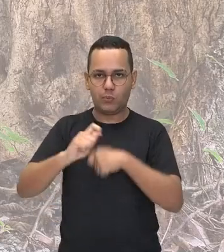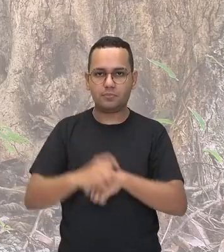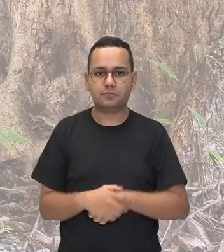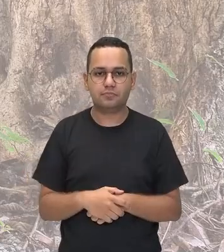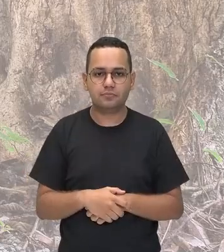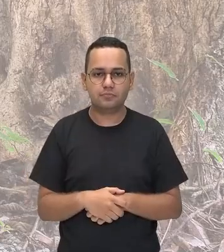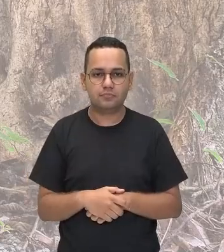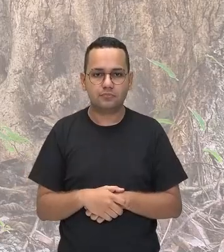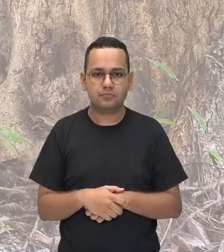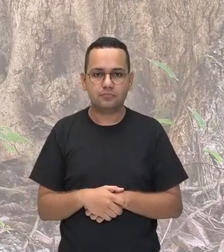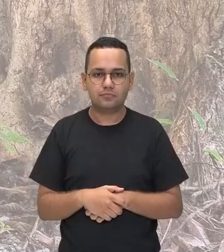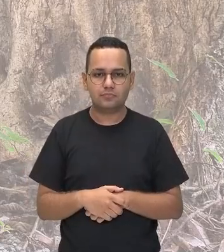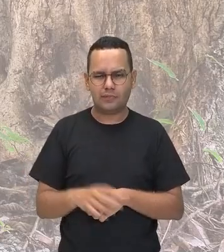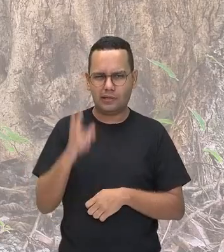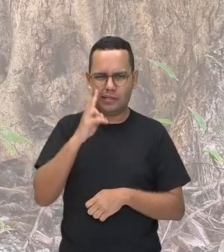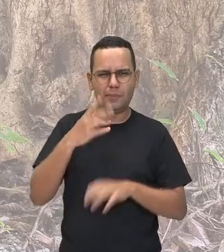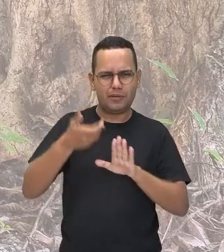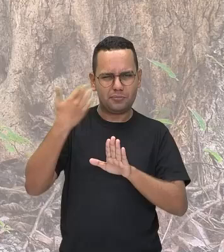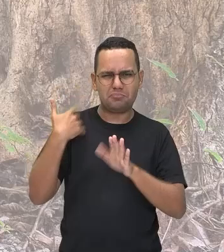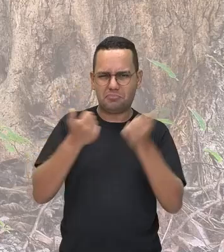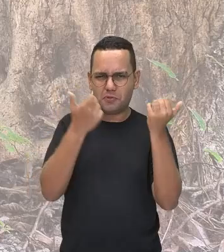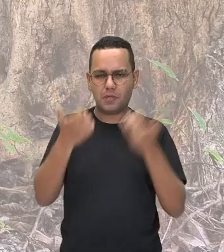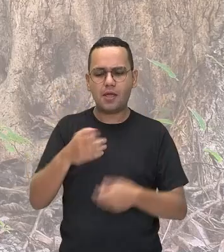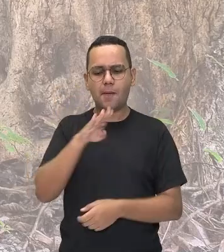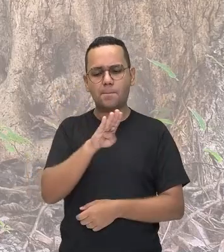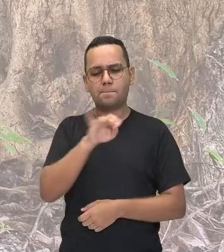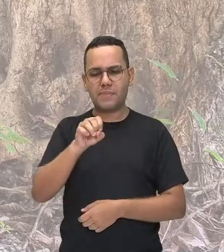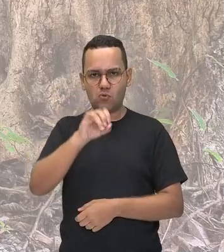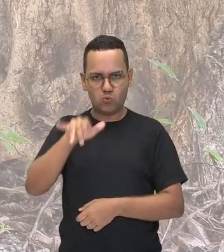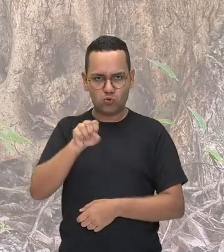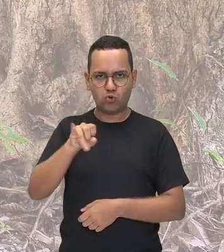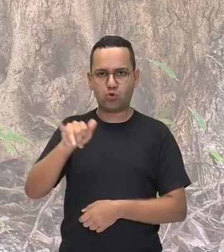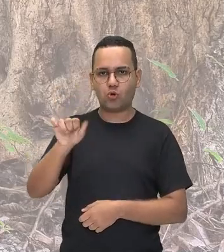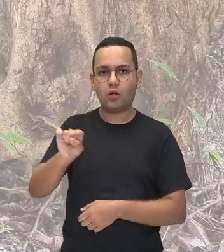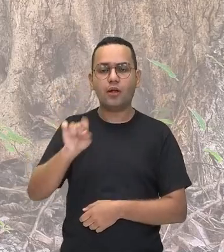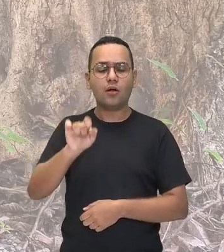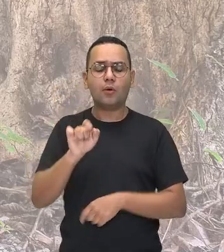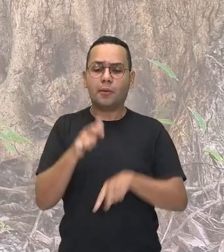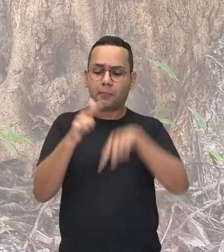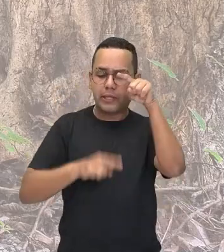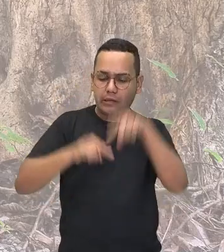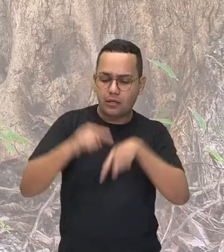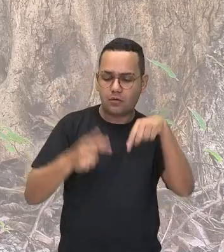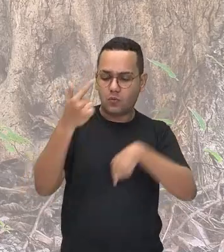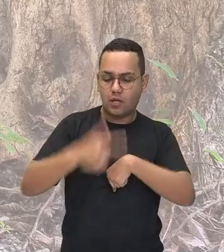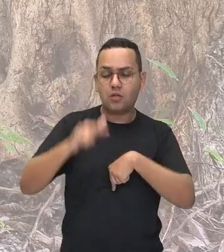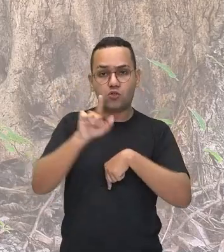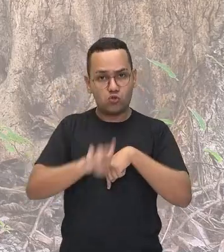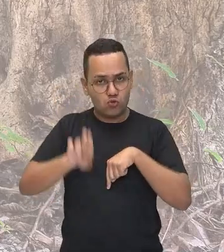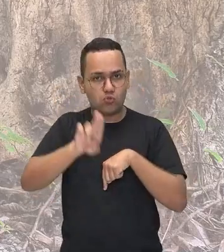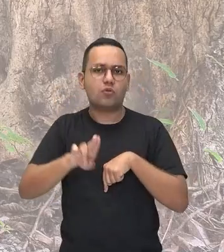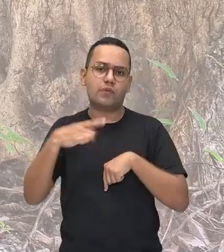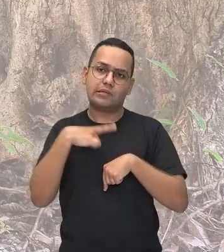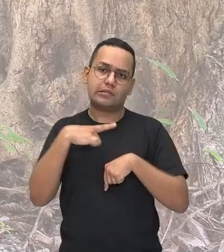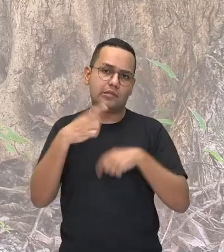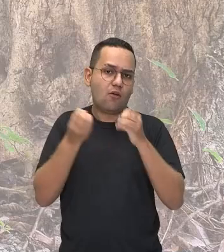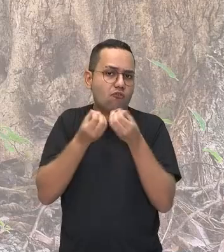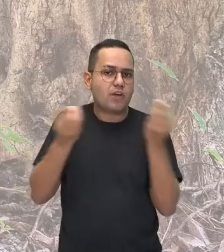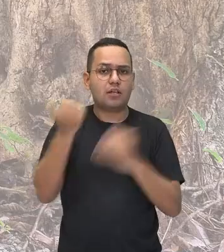sobre biojoias, olha só, é uma forma de reaproveitar esse material que a natureza nos dá, né? E